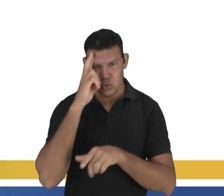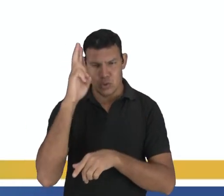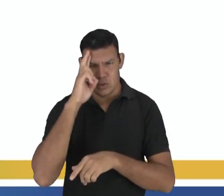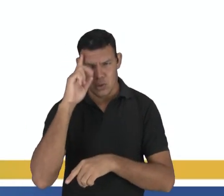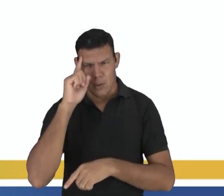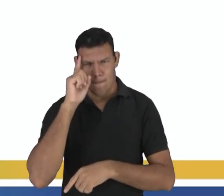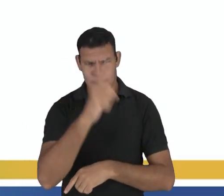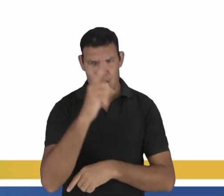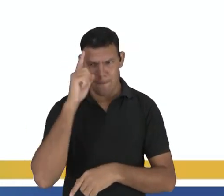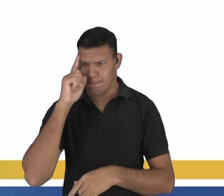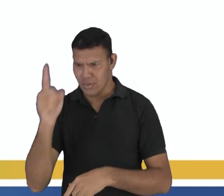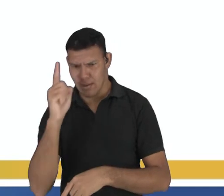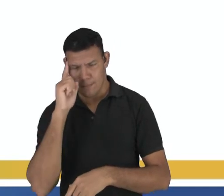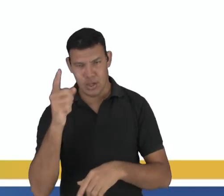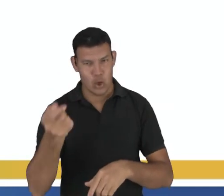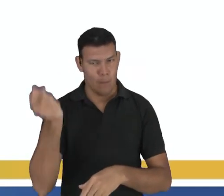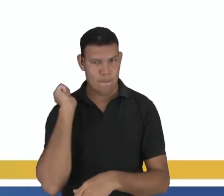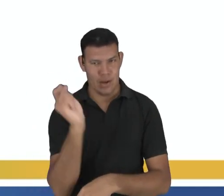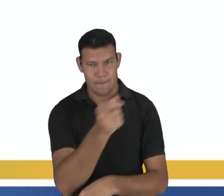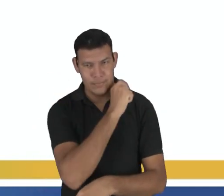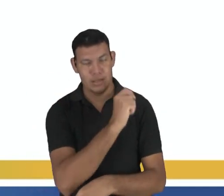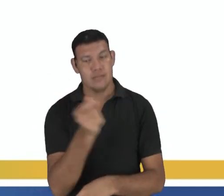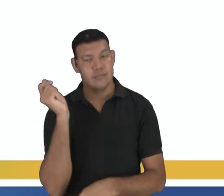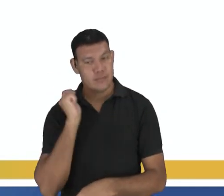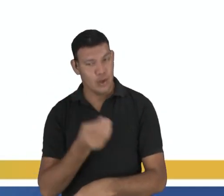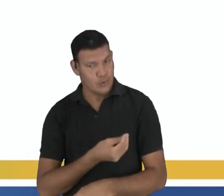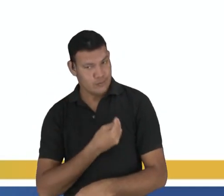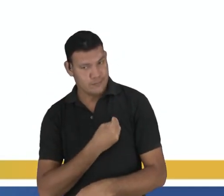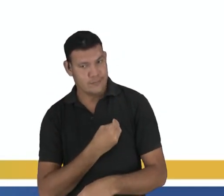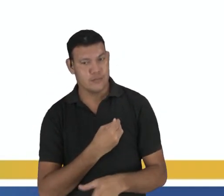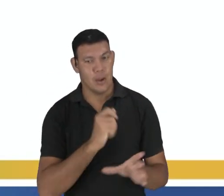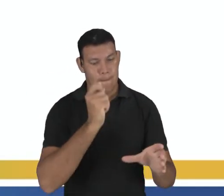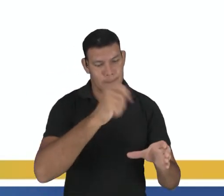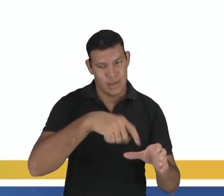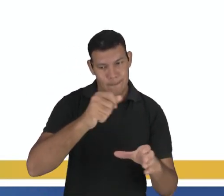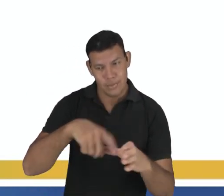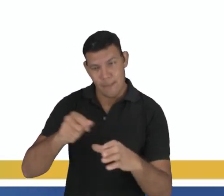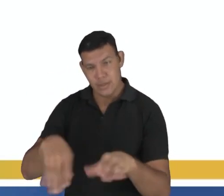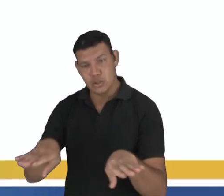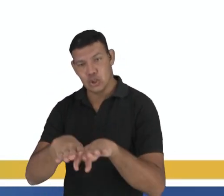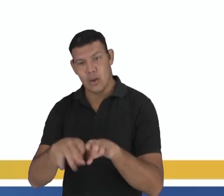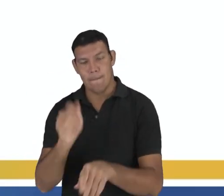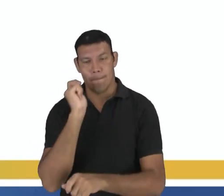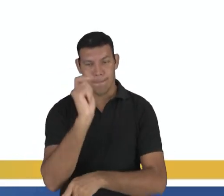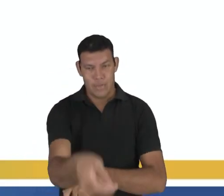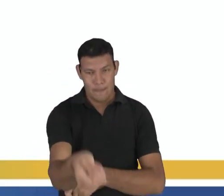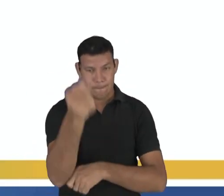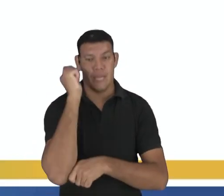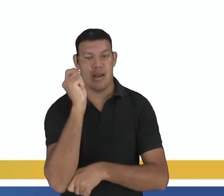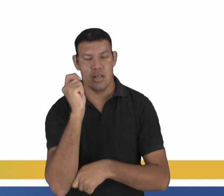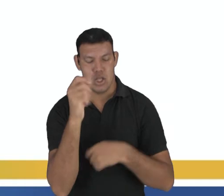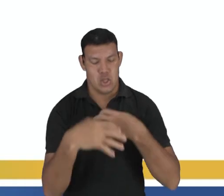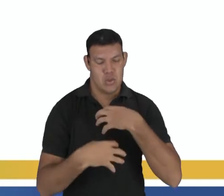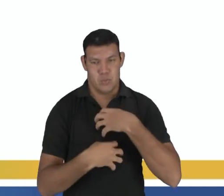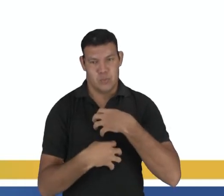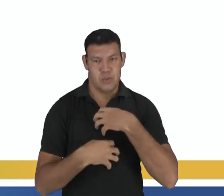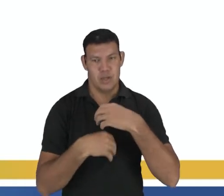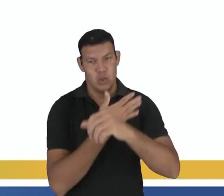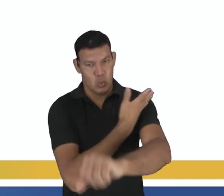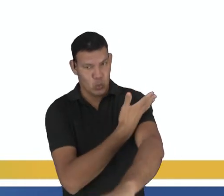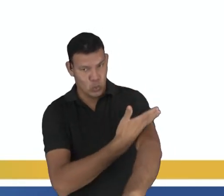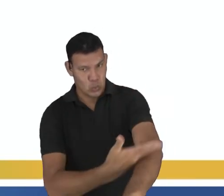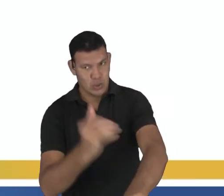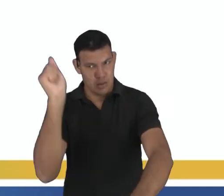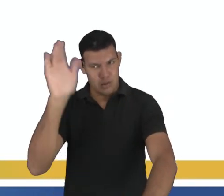o seu quilombo. Viviam principalmente da agricultura de subsistência e da pesca. Podiam viver de acordo com seus hábitos